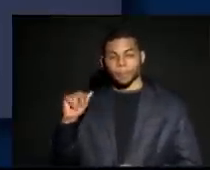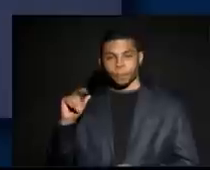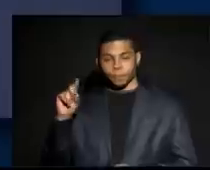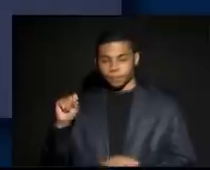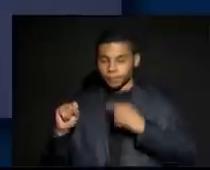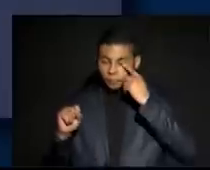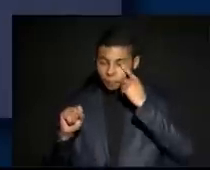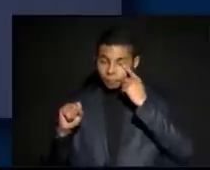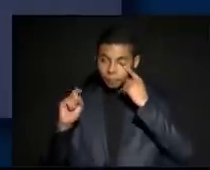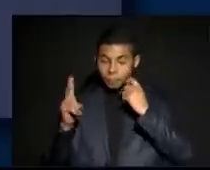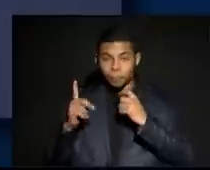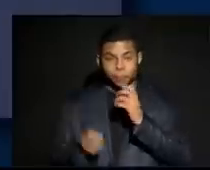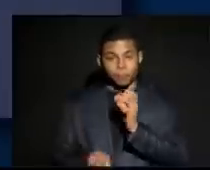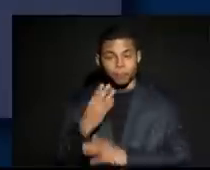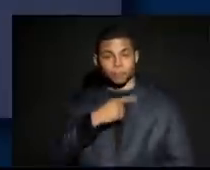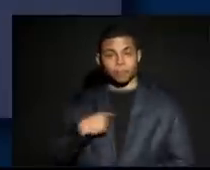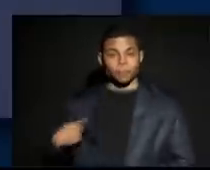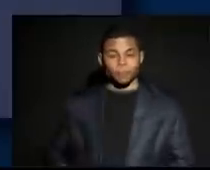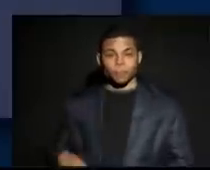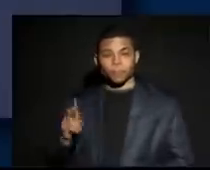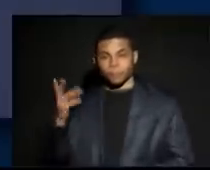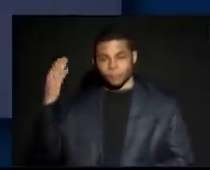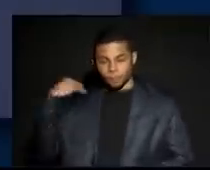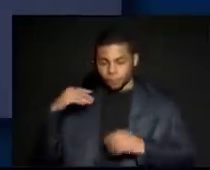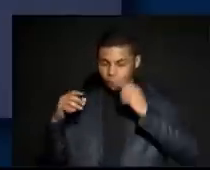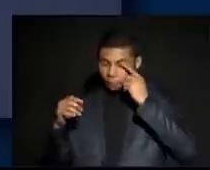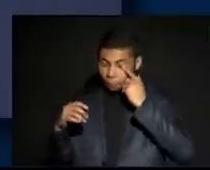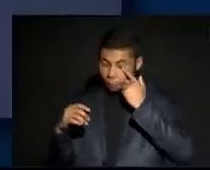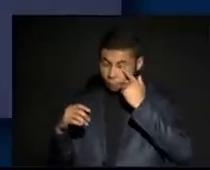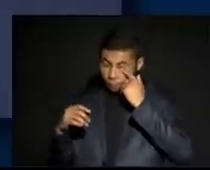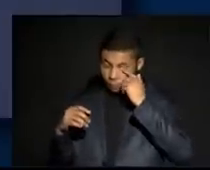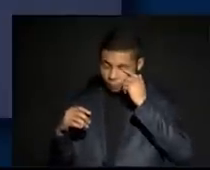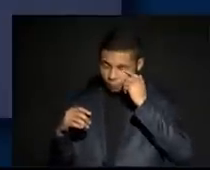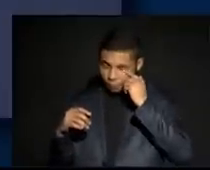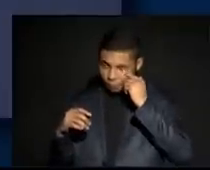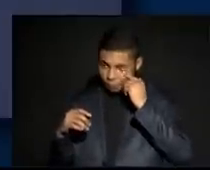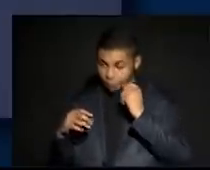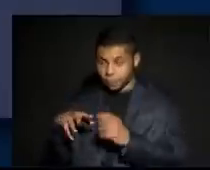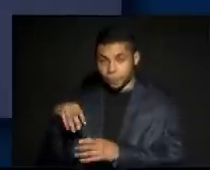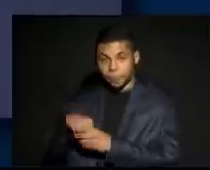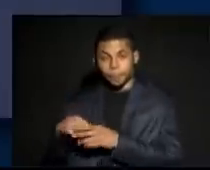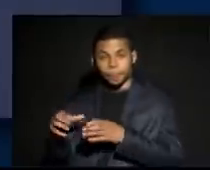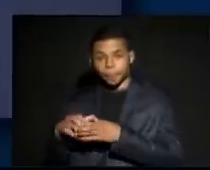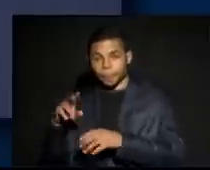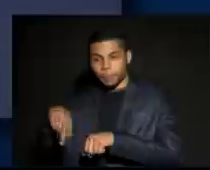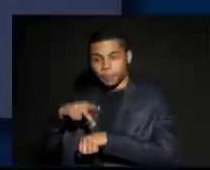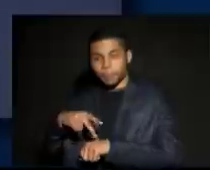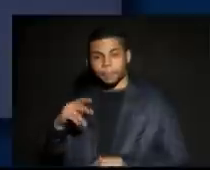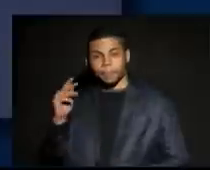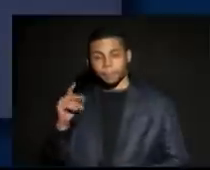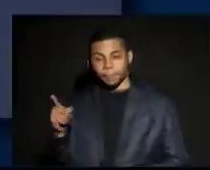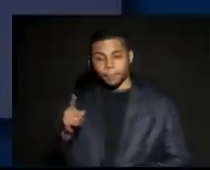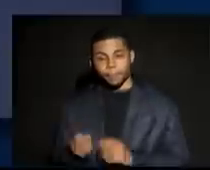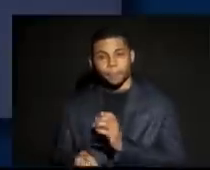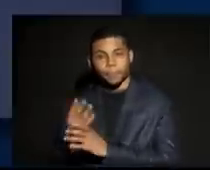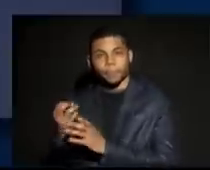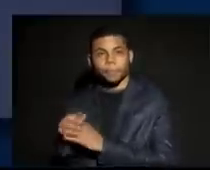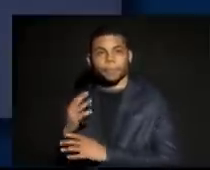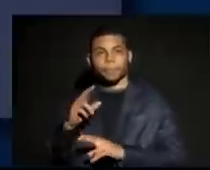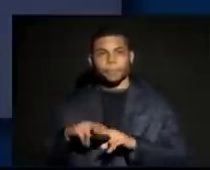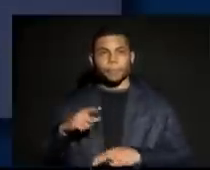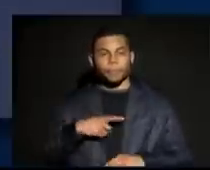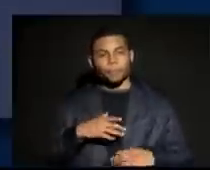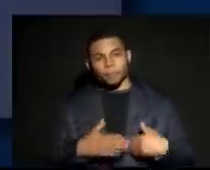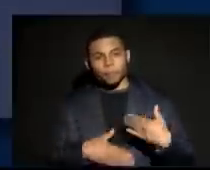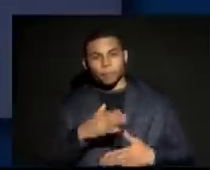construtora ou Incorporadora é chinesa dependendo à medida que se faz é uma para maior ou a segunda maior e todos os setores tá